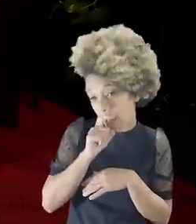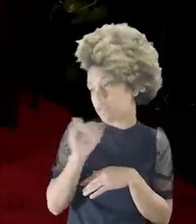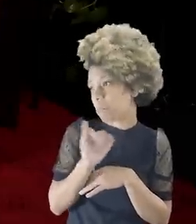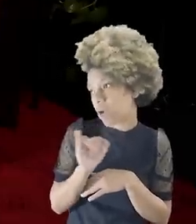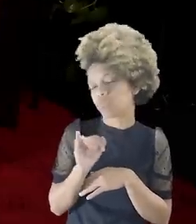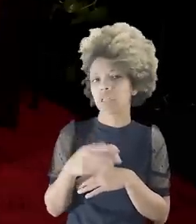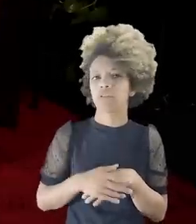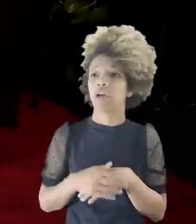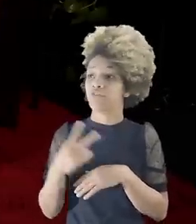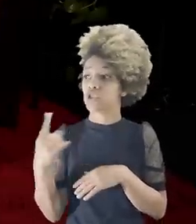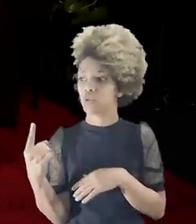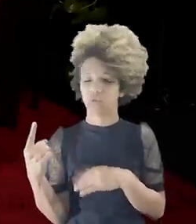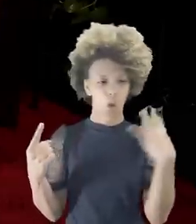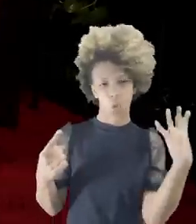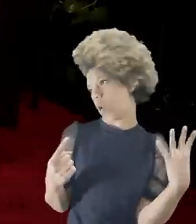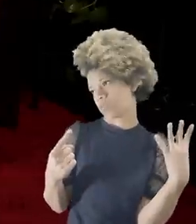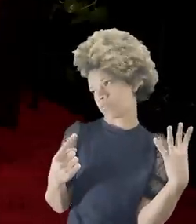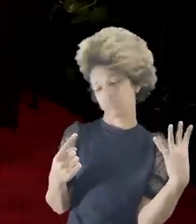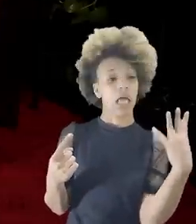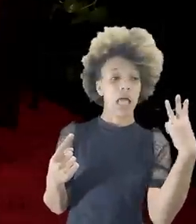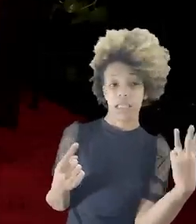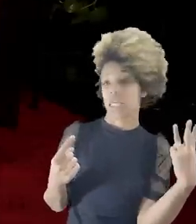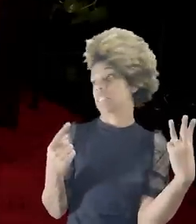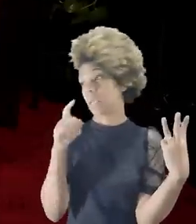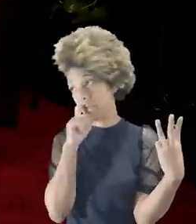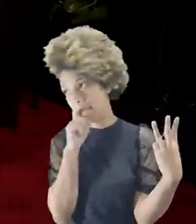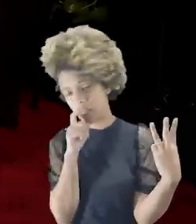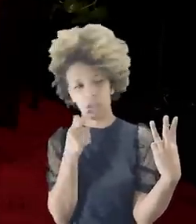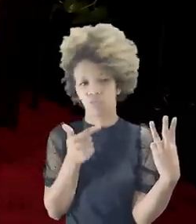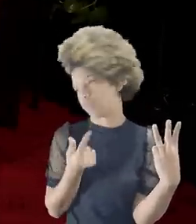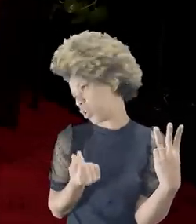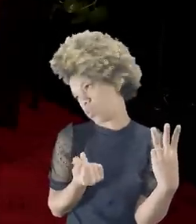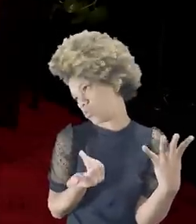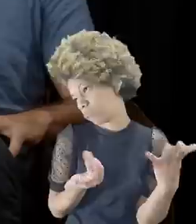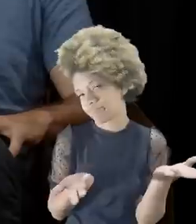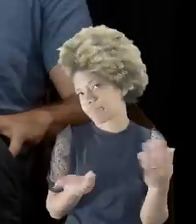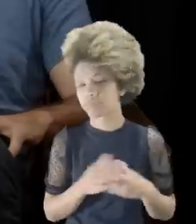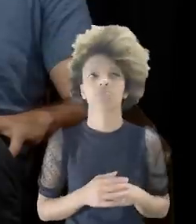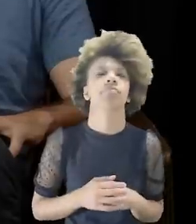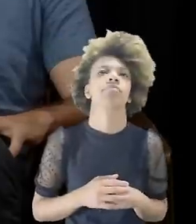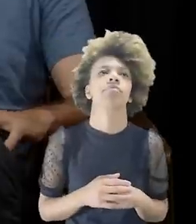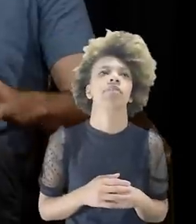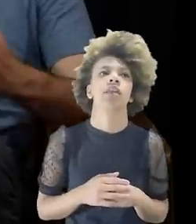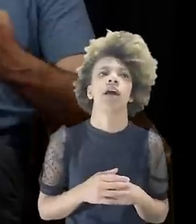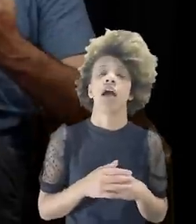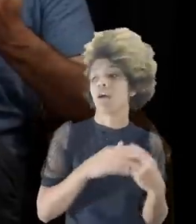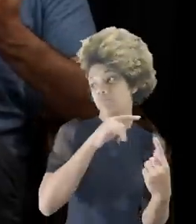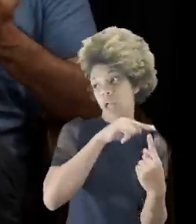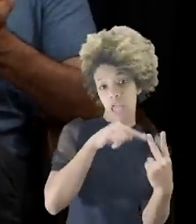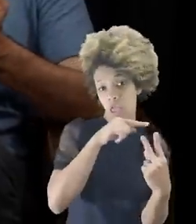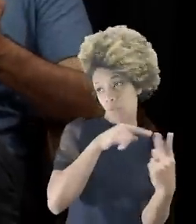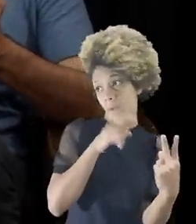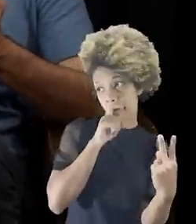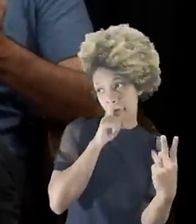assim então a gente ia jogar 21 somos em quatro Então somos três irmãos e meu pai meu pai não tinha condição e tal é E aí jogava